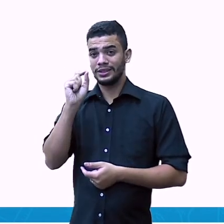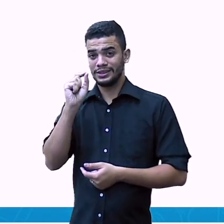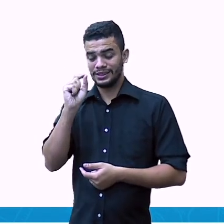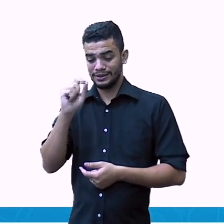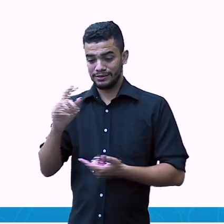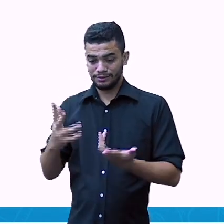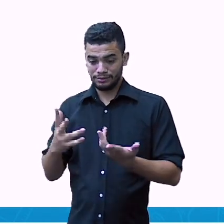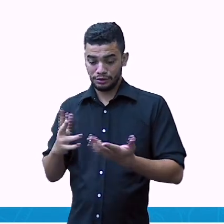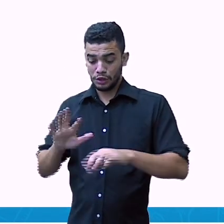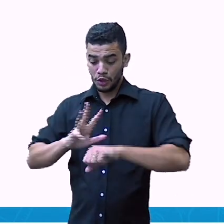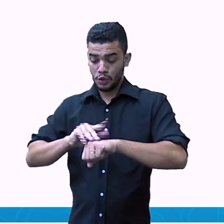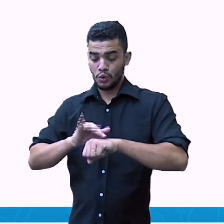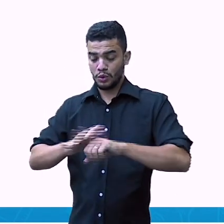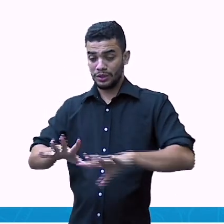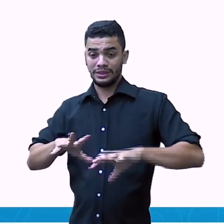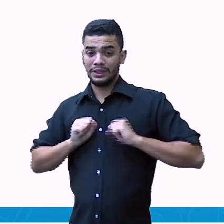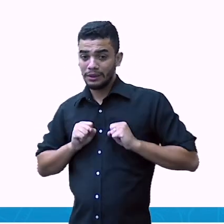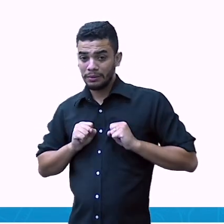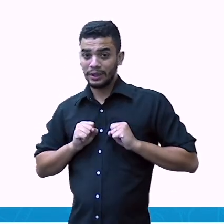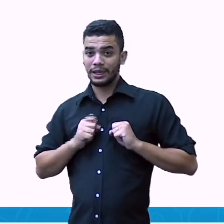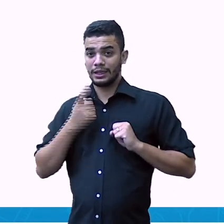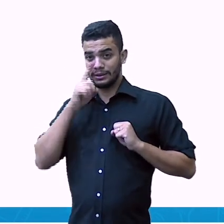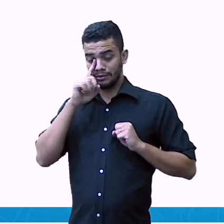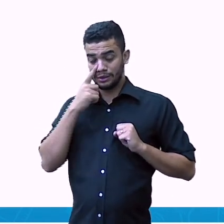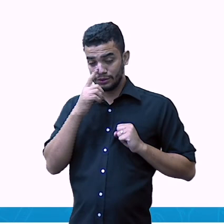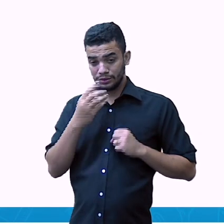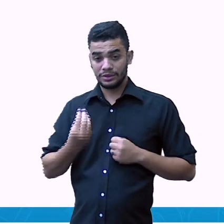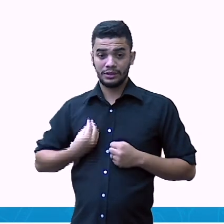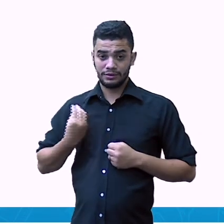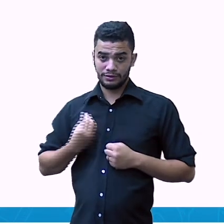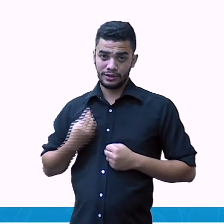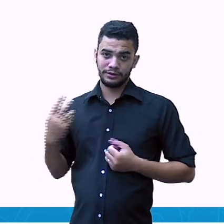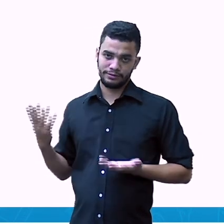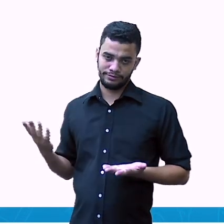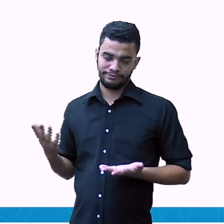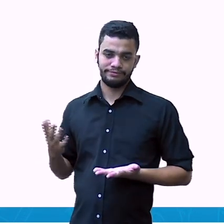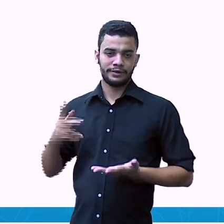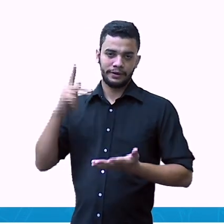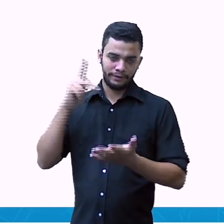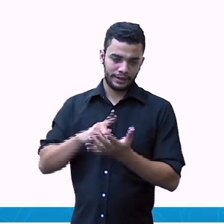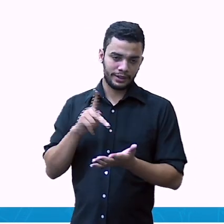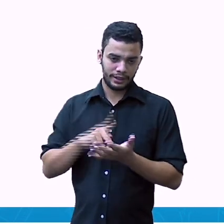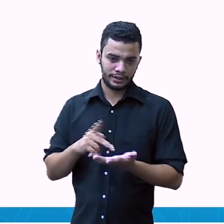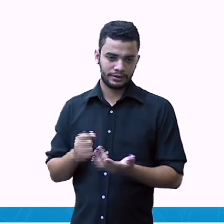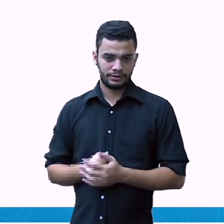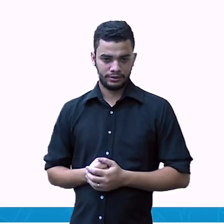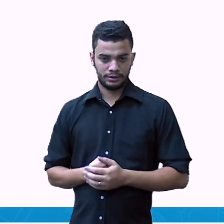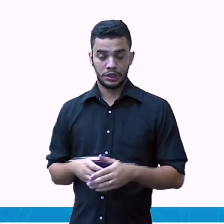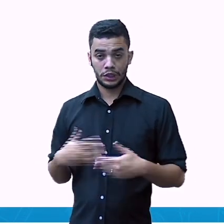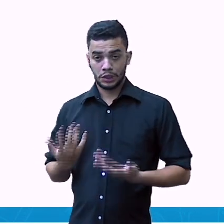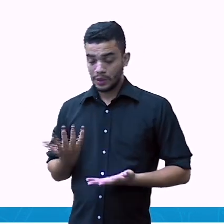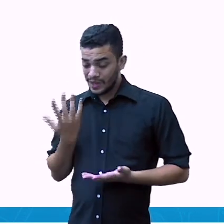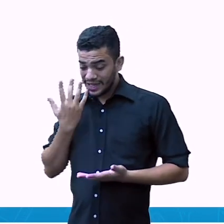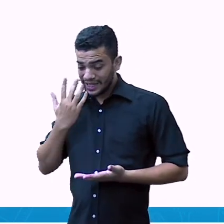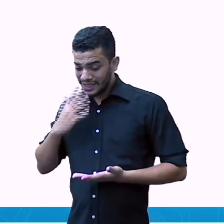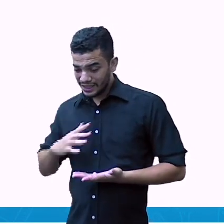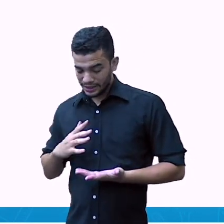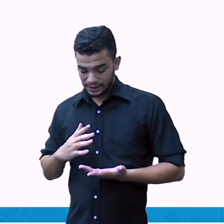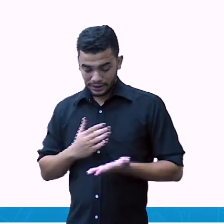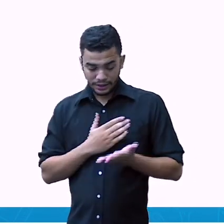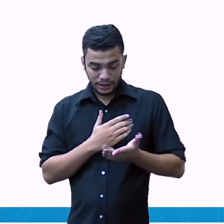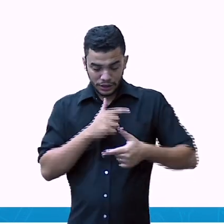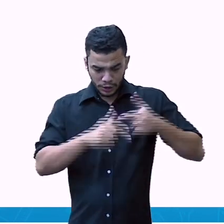doenças. Verdadeiro. E por último, a criança que começa a trabalhar cedo, ela atinge uma maturidade e